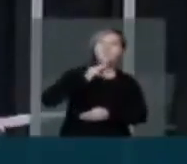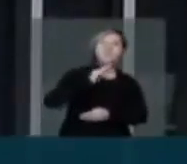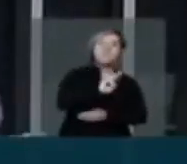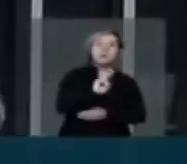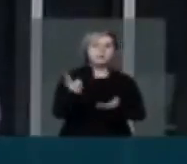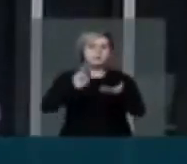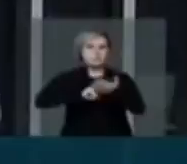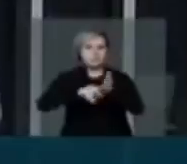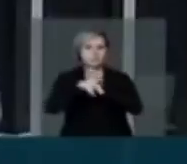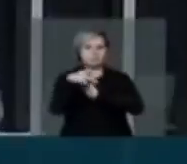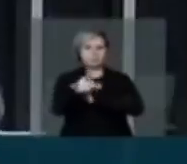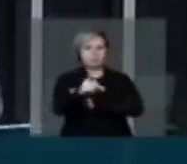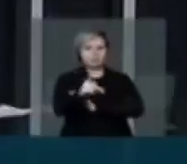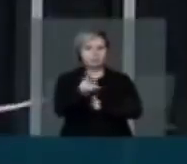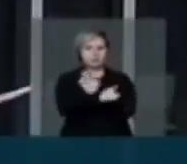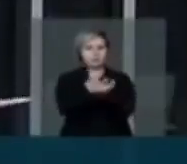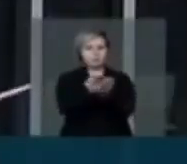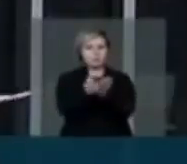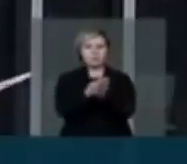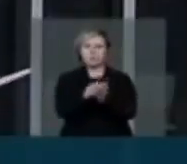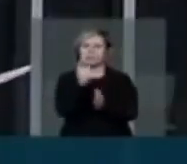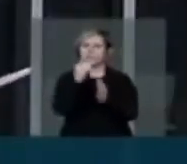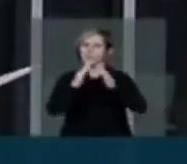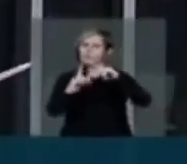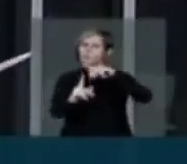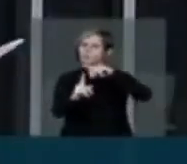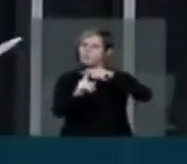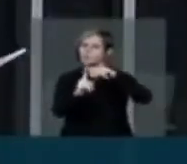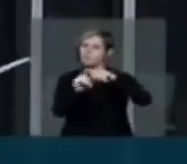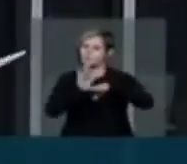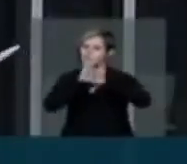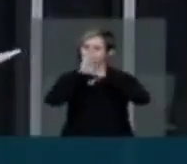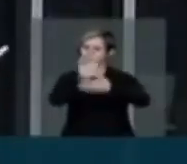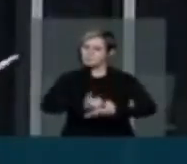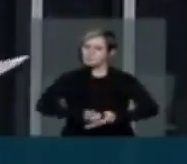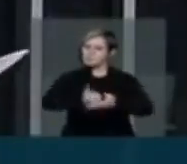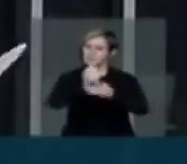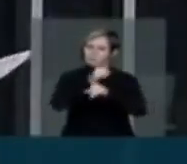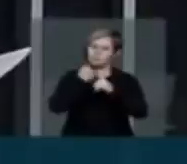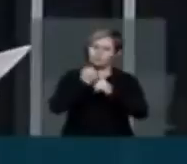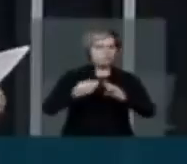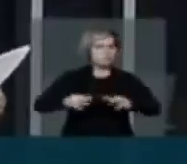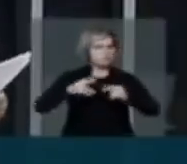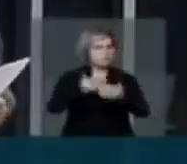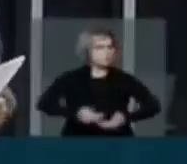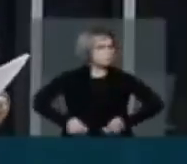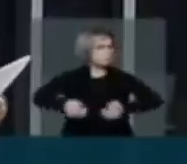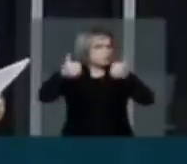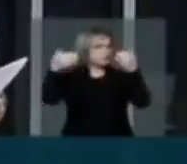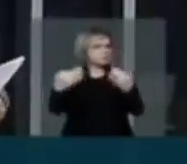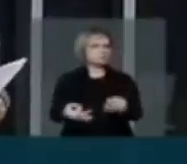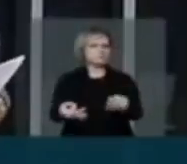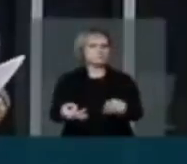Ailton José Alves. Uma igreja que presta um relevante serviço à sociedade.